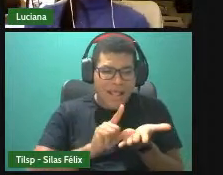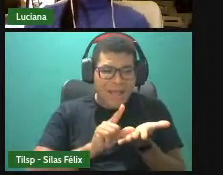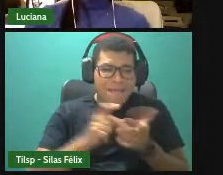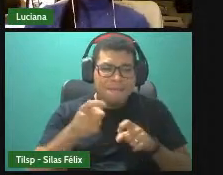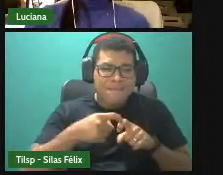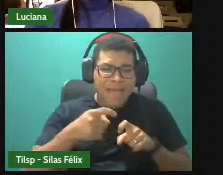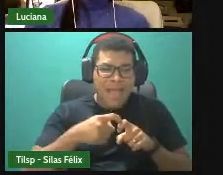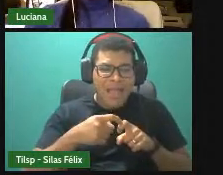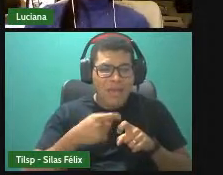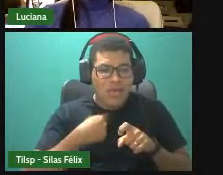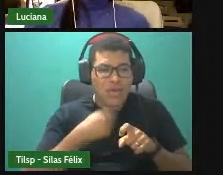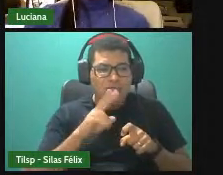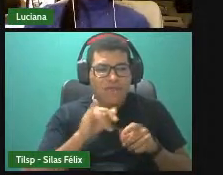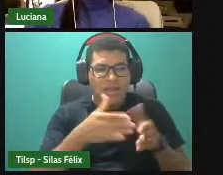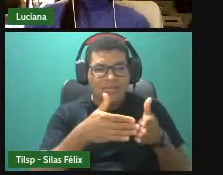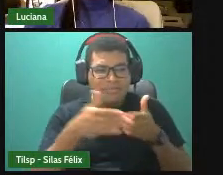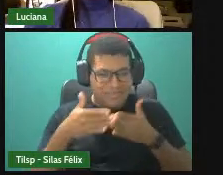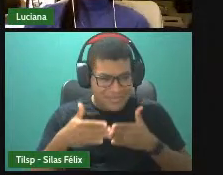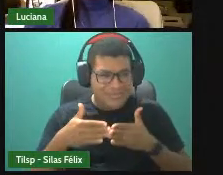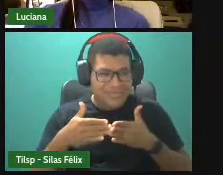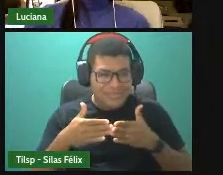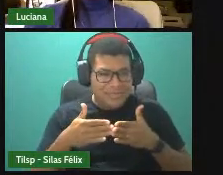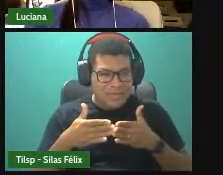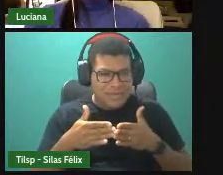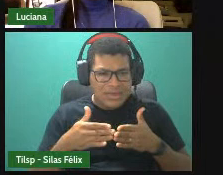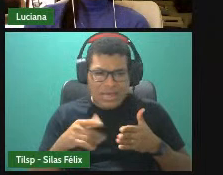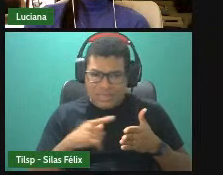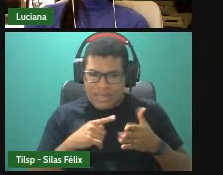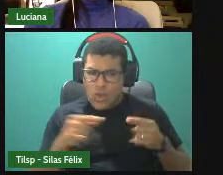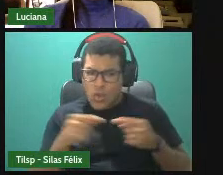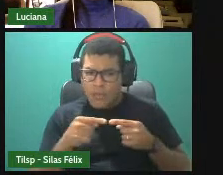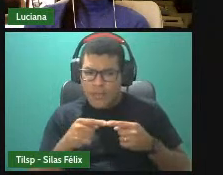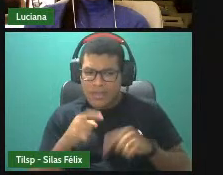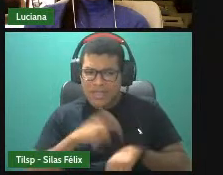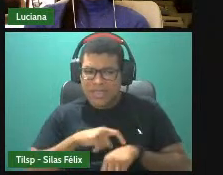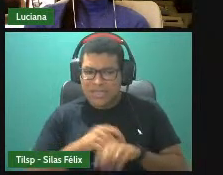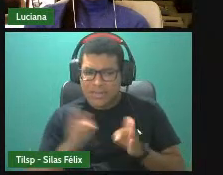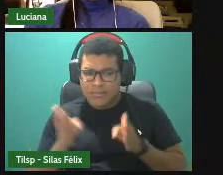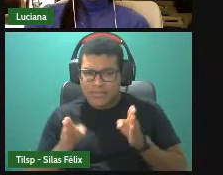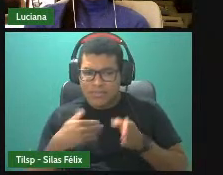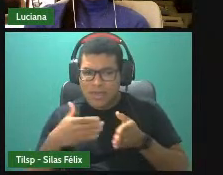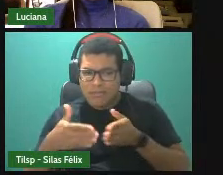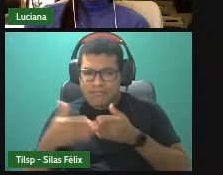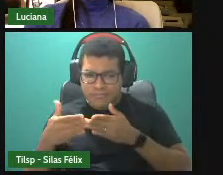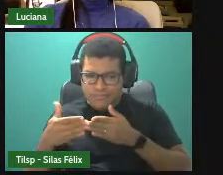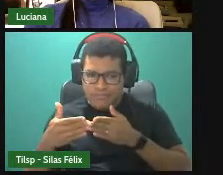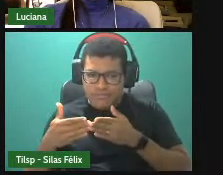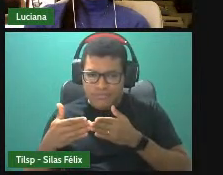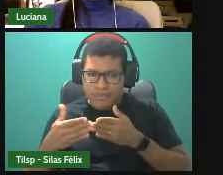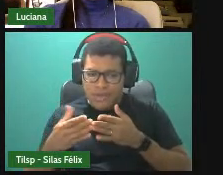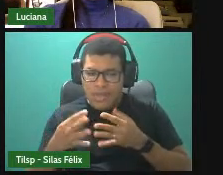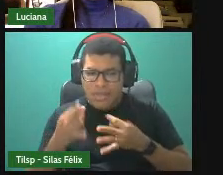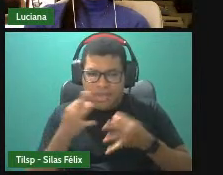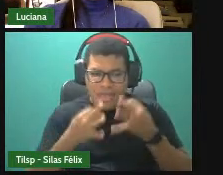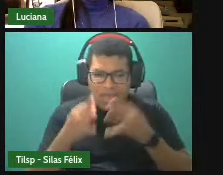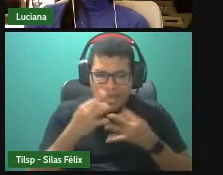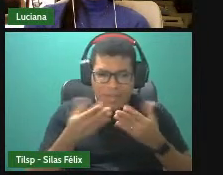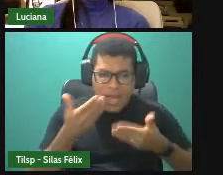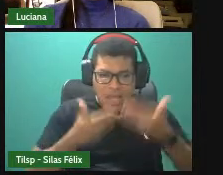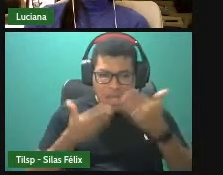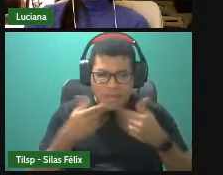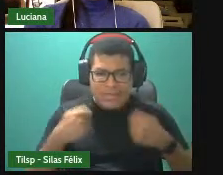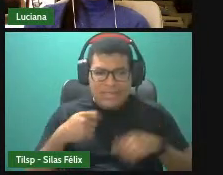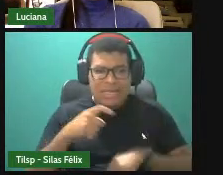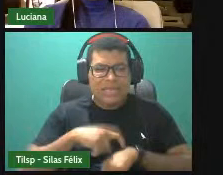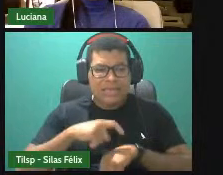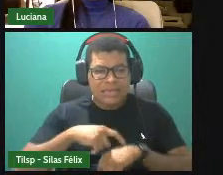diz que ela realizou, será que condiz com o período de afastamento mesmo? Será que esse tratamento necessita de tantos